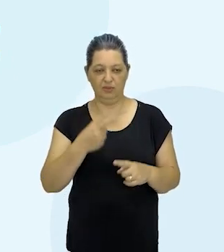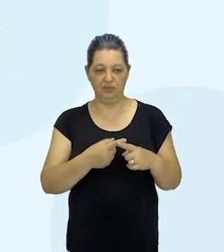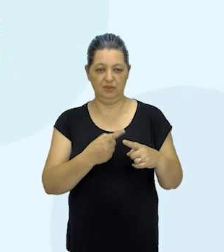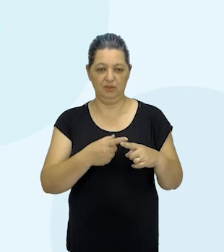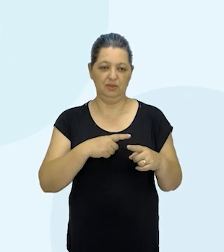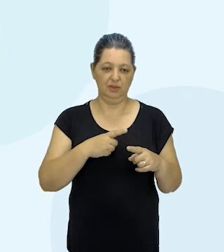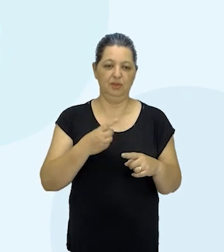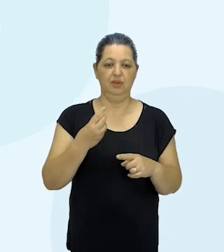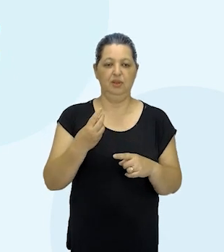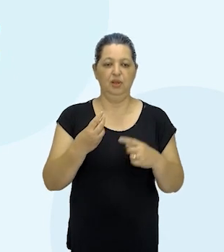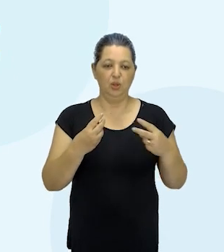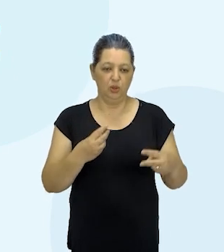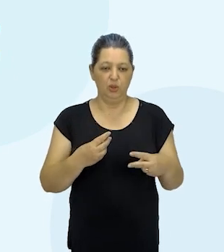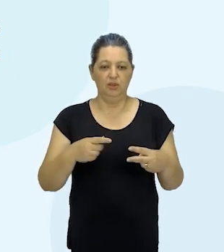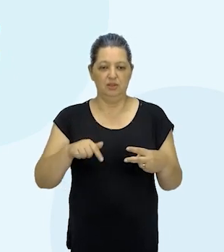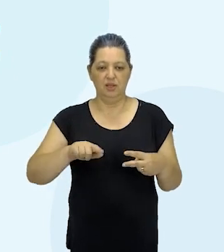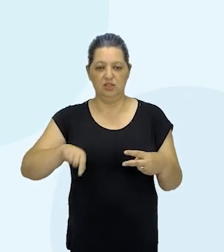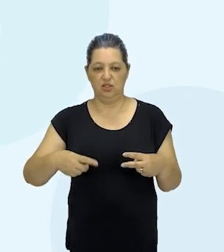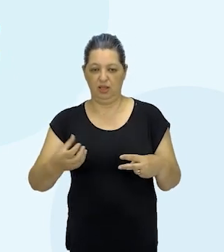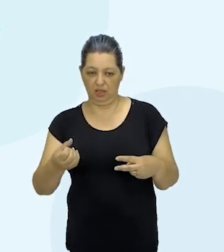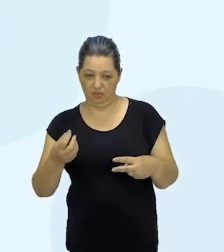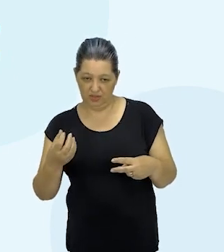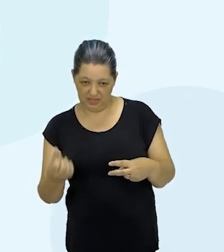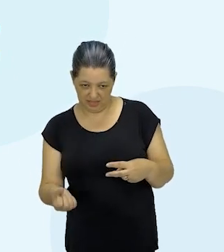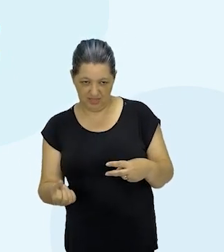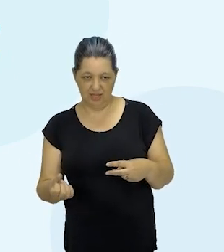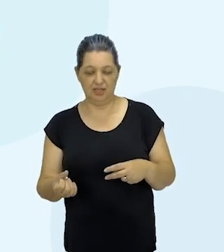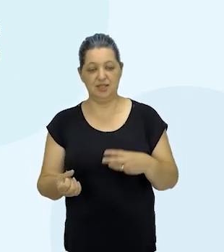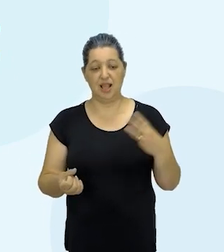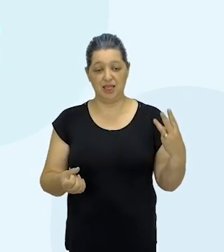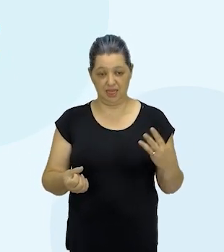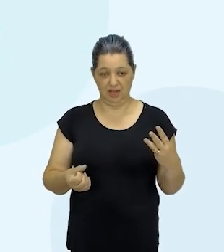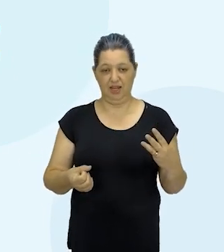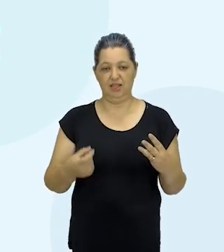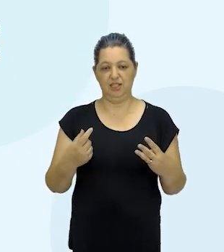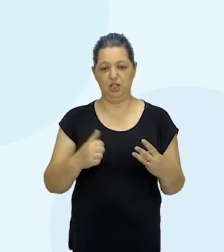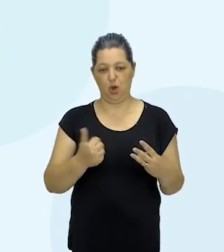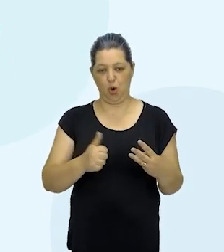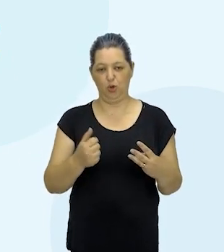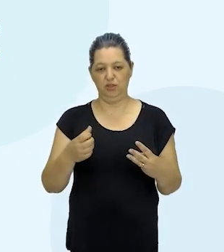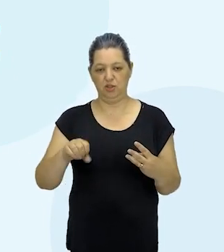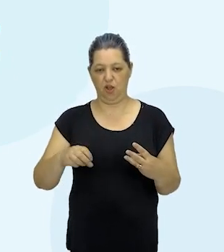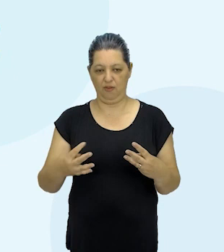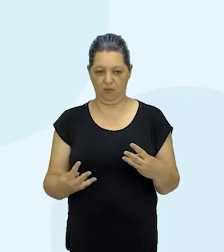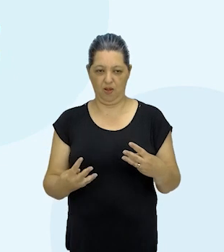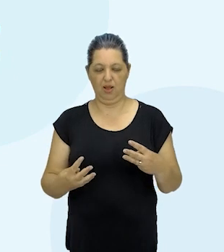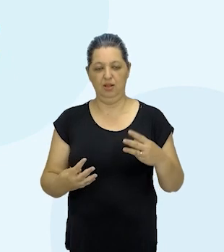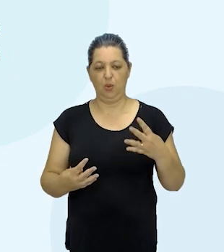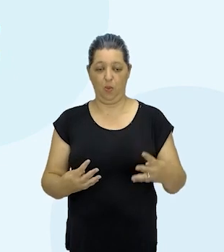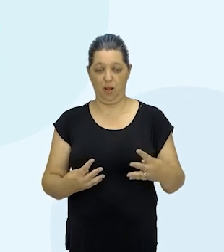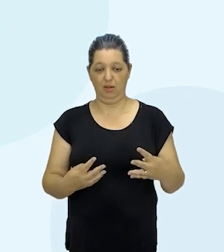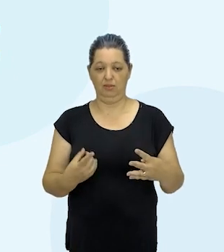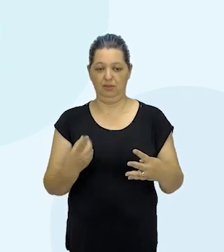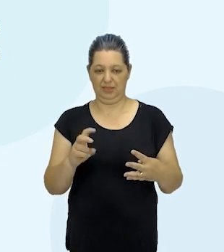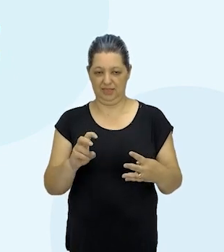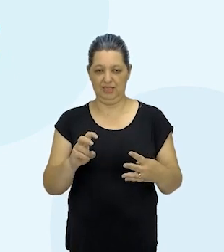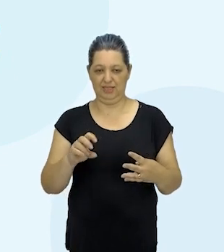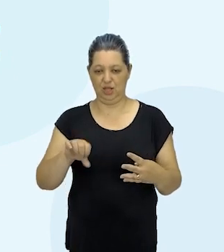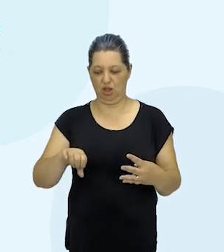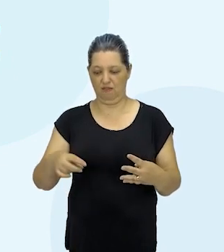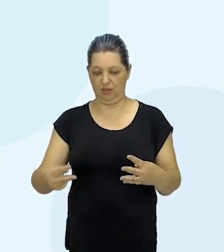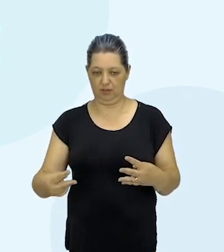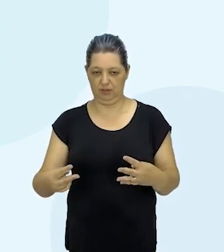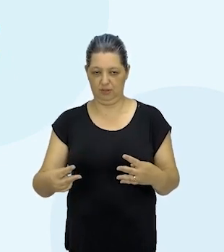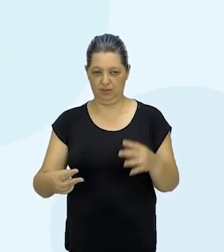3,98, 2 quilos R$ 7,96, 3 quilos R$ 11,94, 4 quilos R$ 15,92. Ou seja, para cada quantidade de